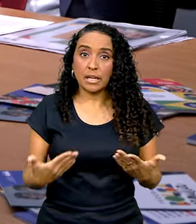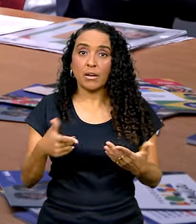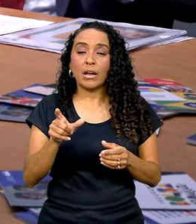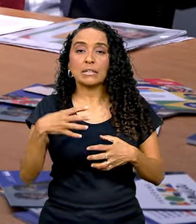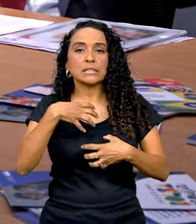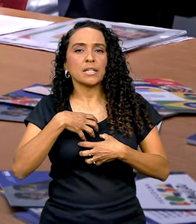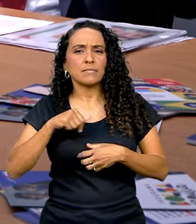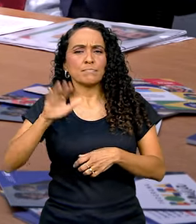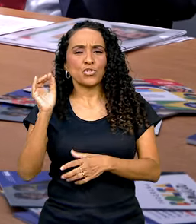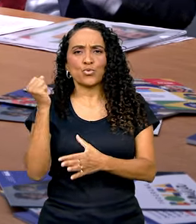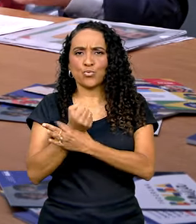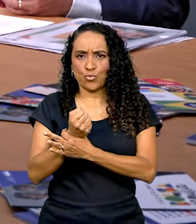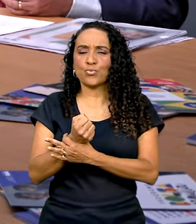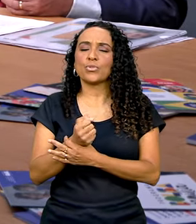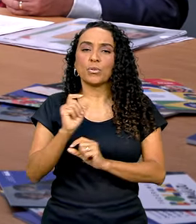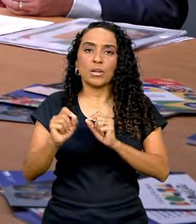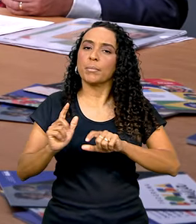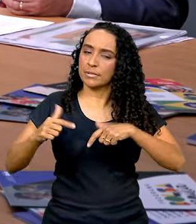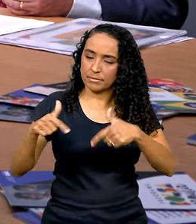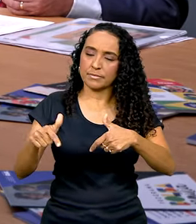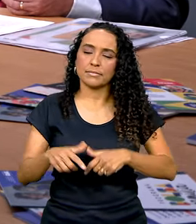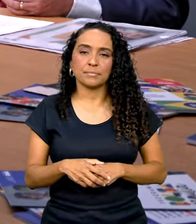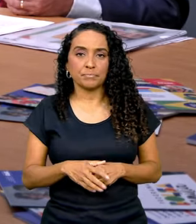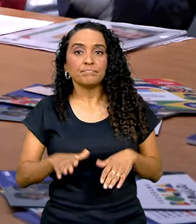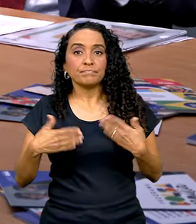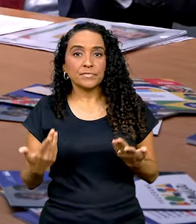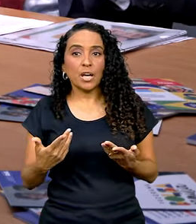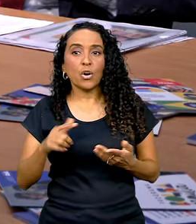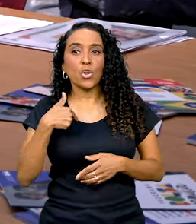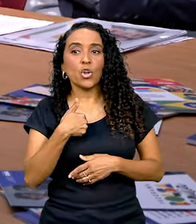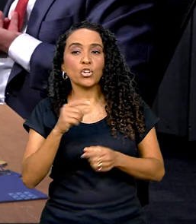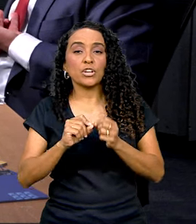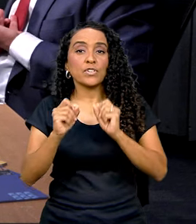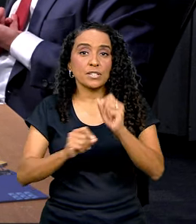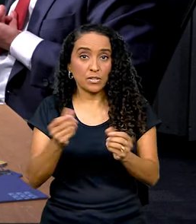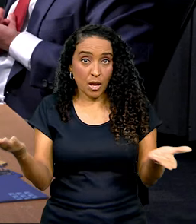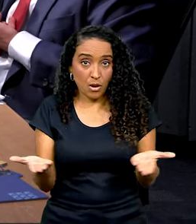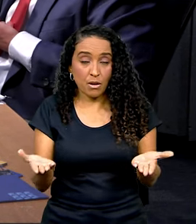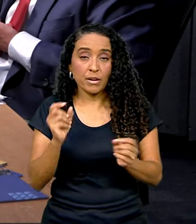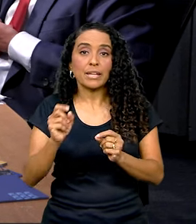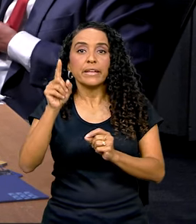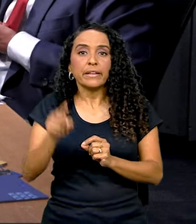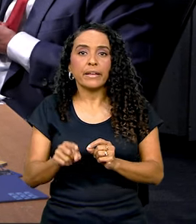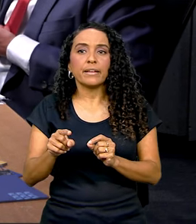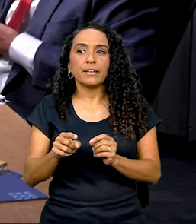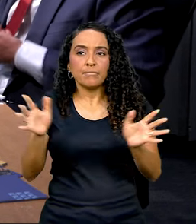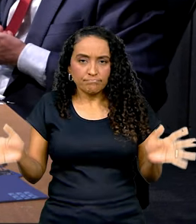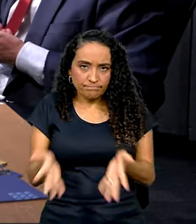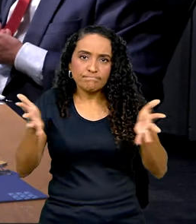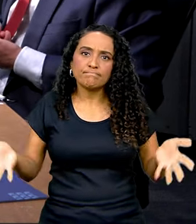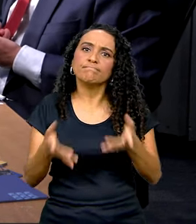isso ela se sente mais segura para trabalhar então o que estamos fazendo agora é